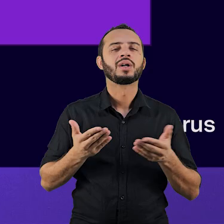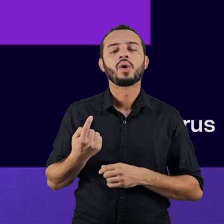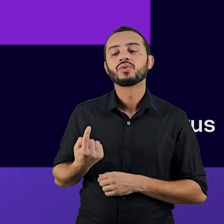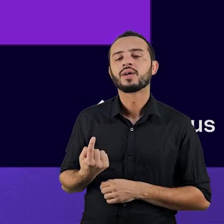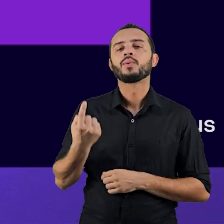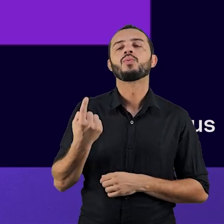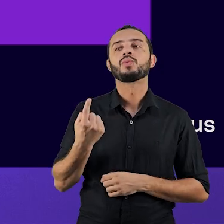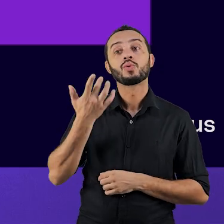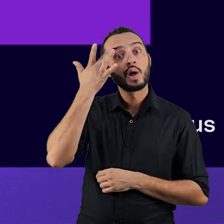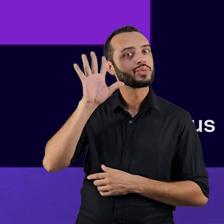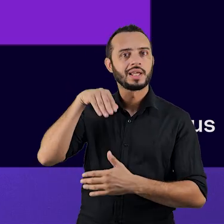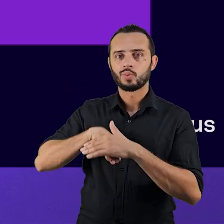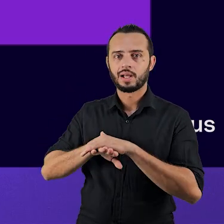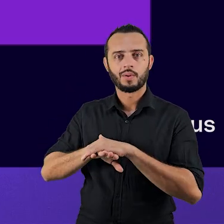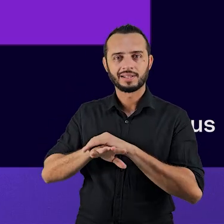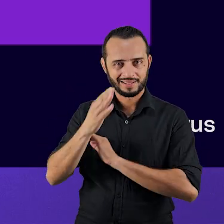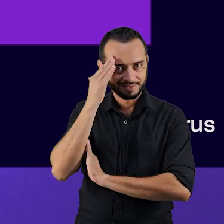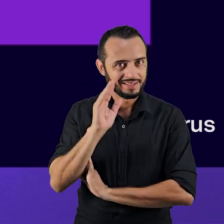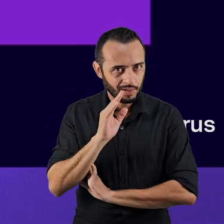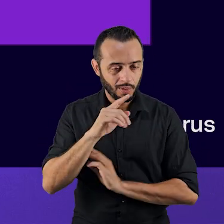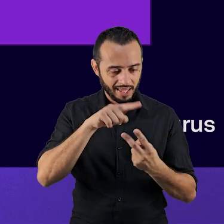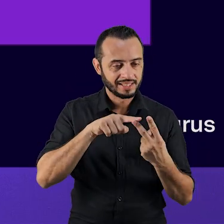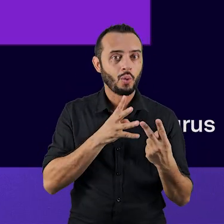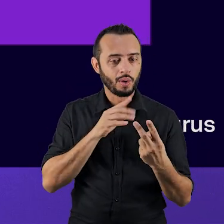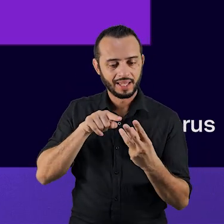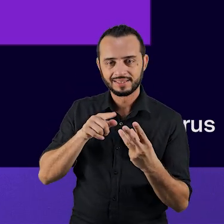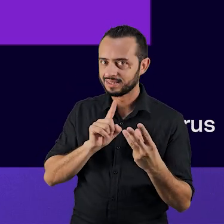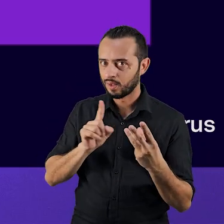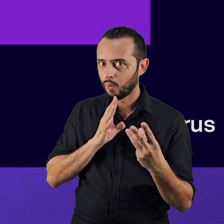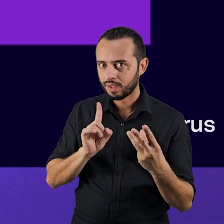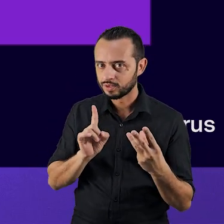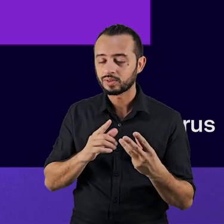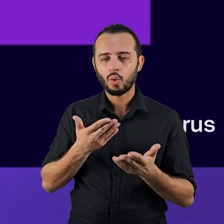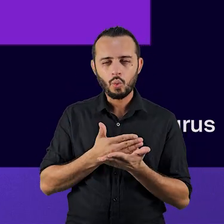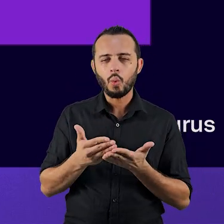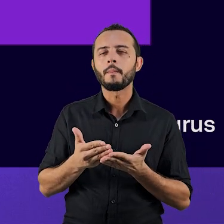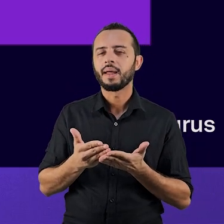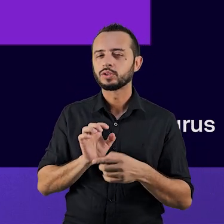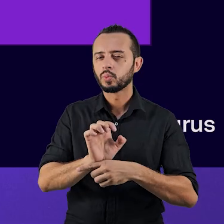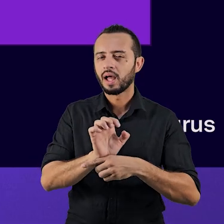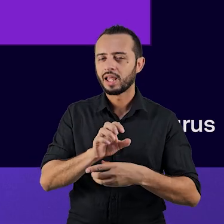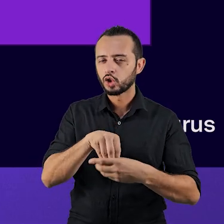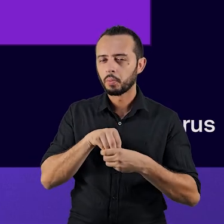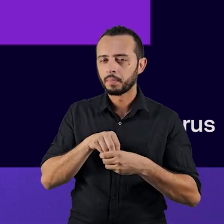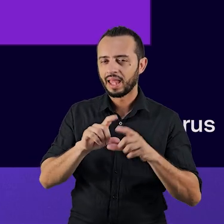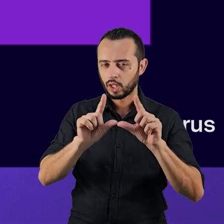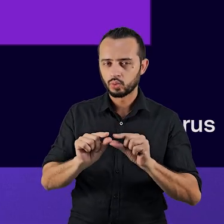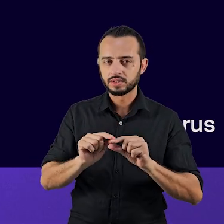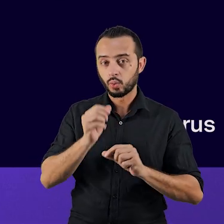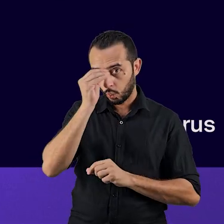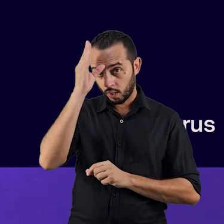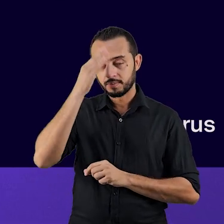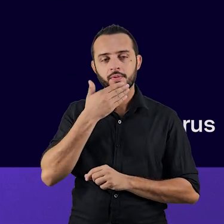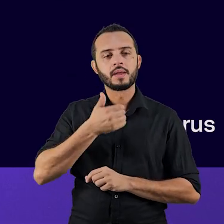tenho 1 bit de incerteza. Você está entendendo? Quando eu começo a reduzir a entropia, eu começo a ganhar conhecimento.